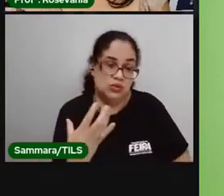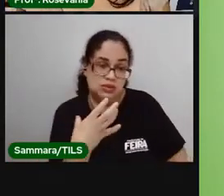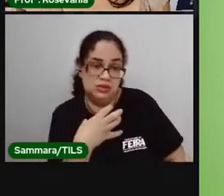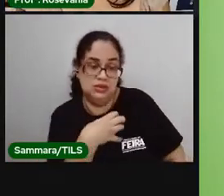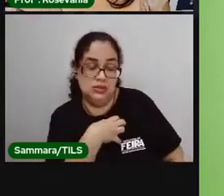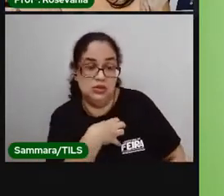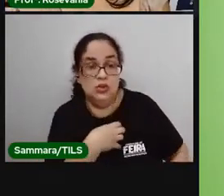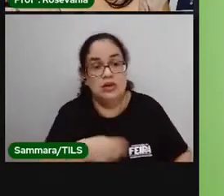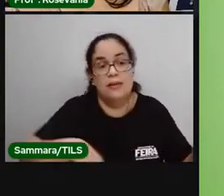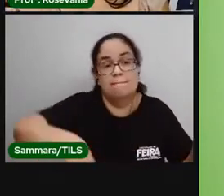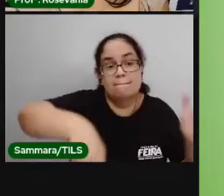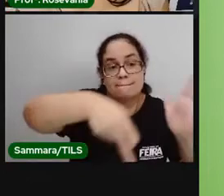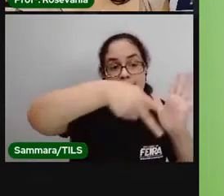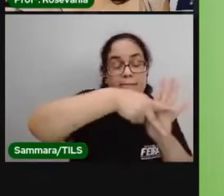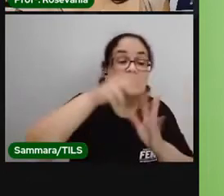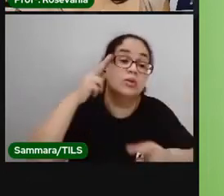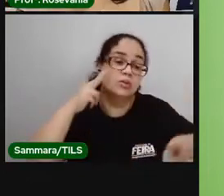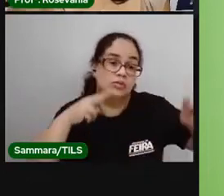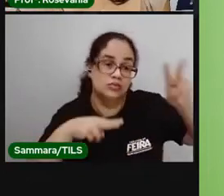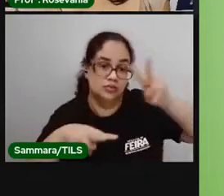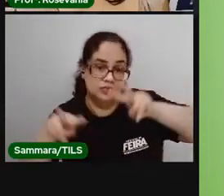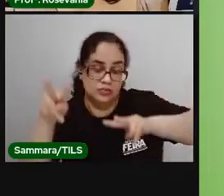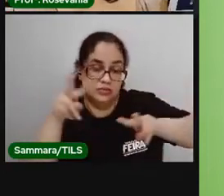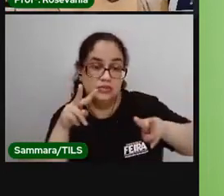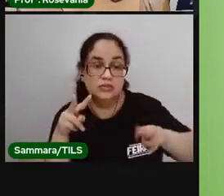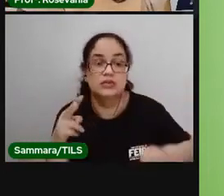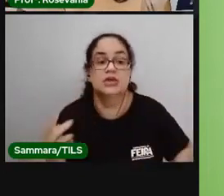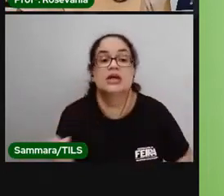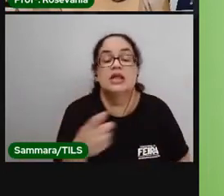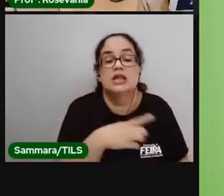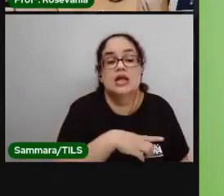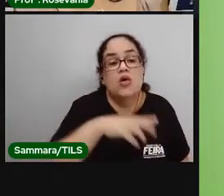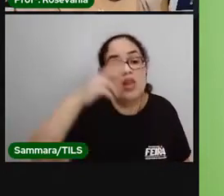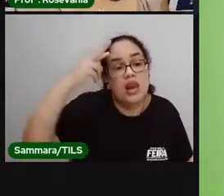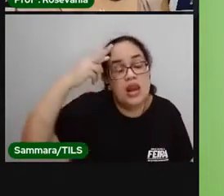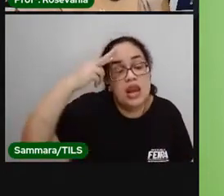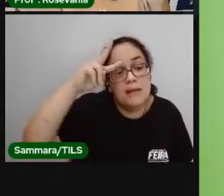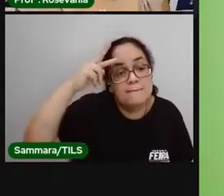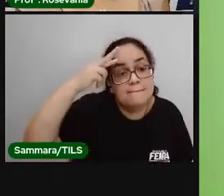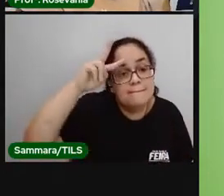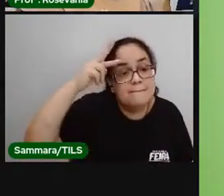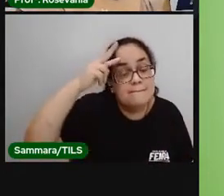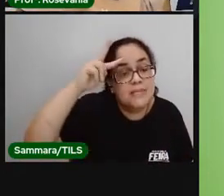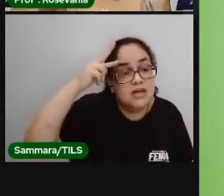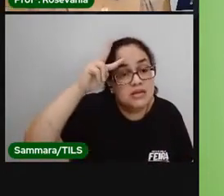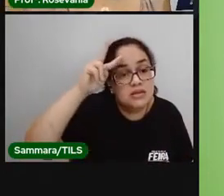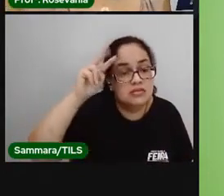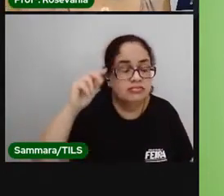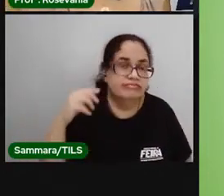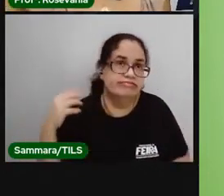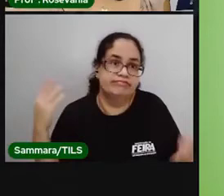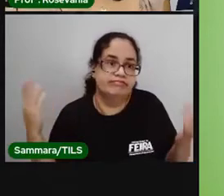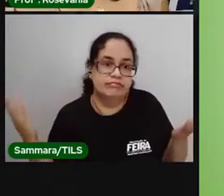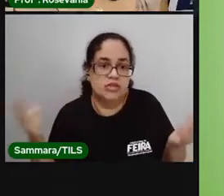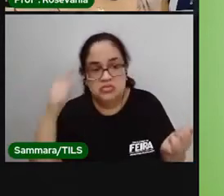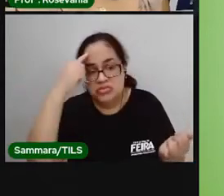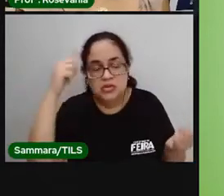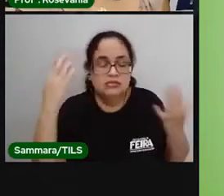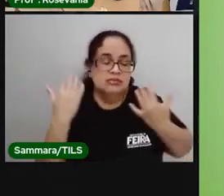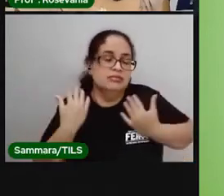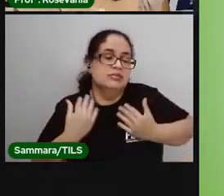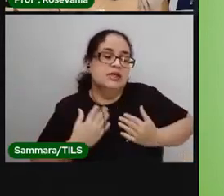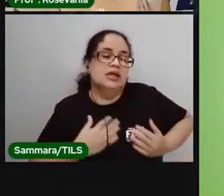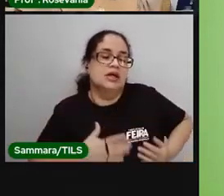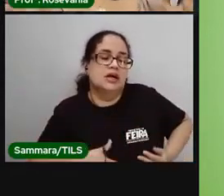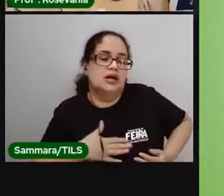apropriar disso que ele está vendo aí. Pode estar trazendo algumas lembranças, ele pode estar, né, sei lá, relaxando.